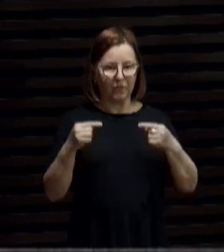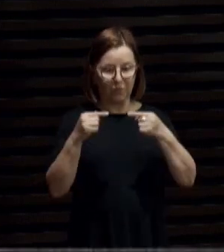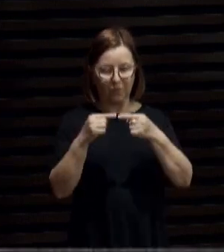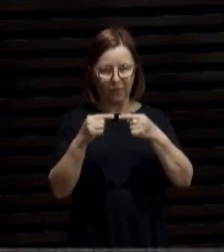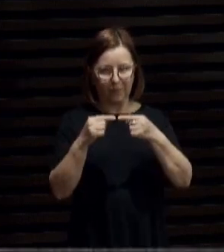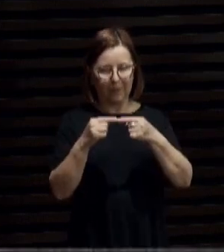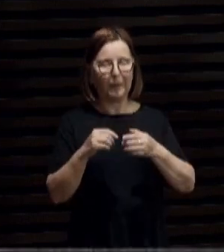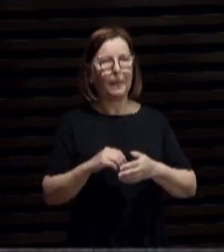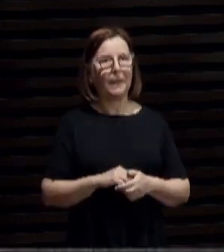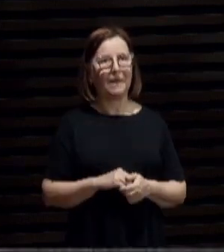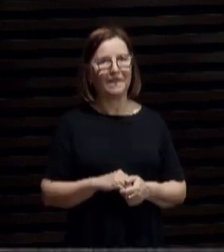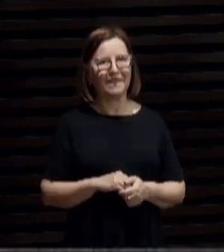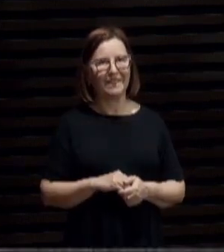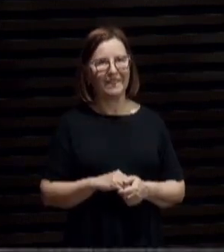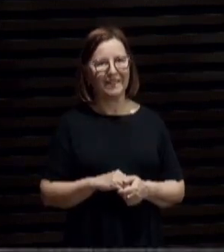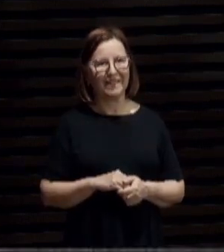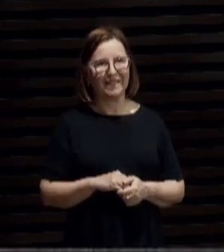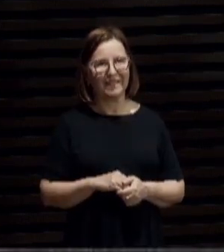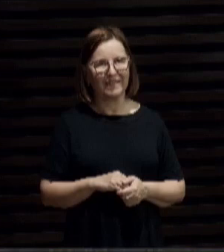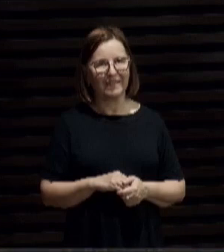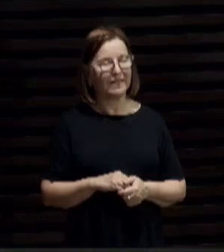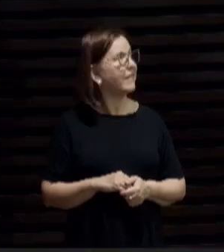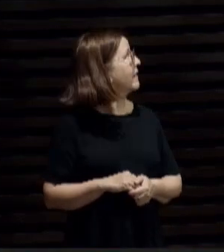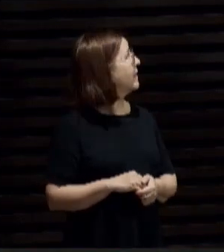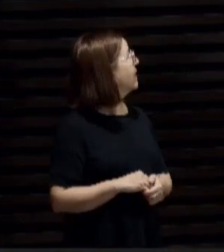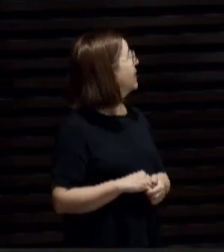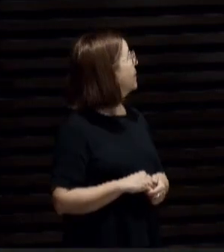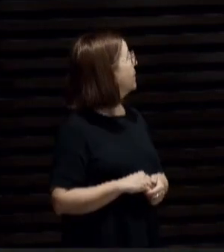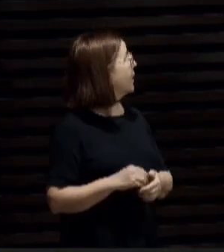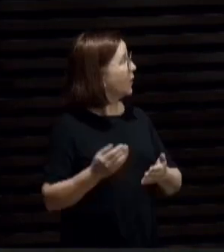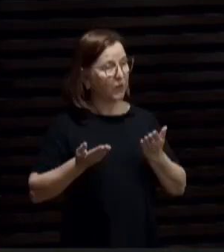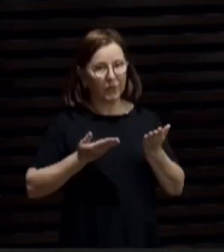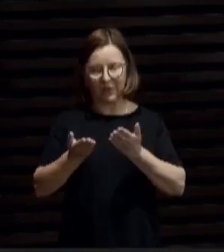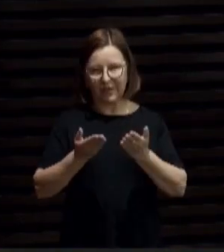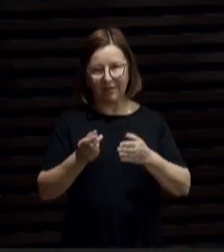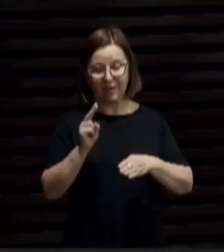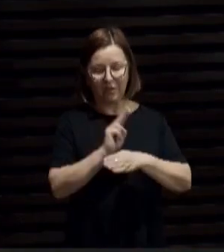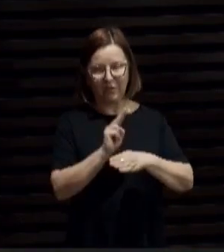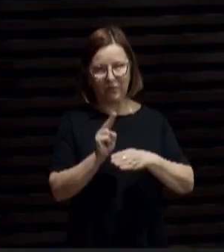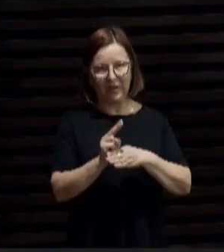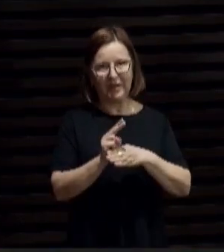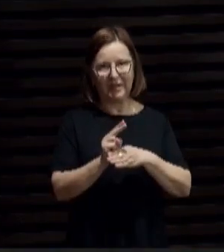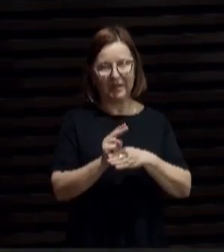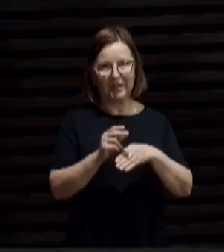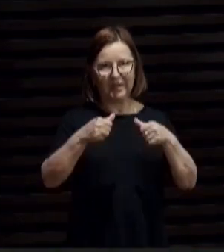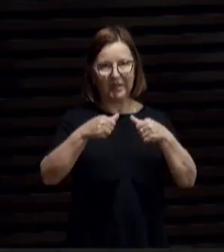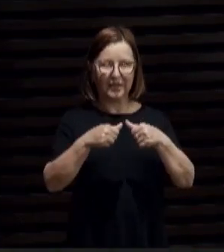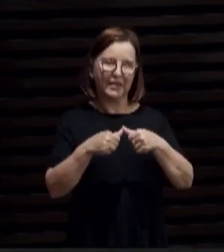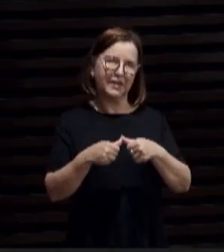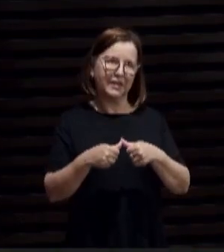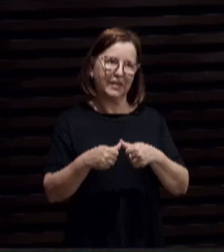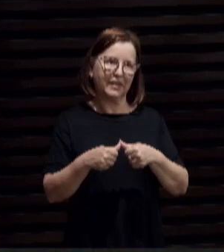João 18. Ora, os servos e os guardas estavam ali,